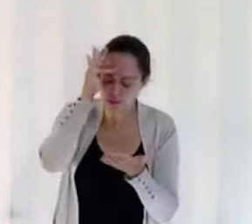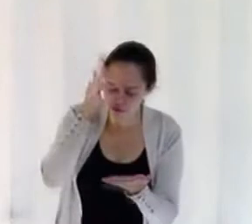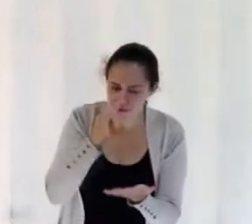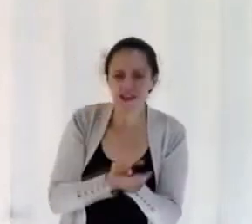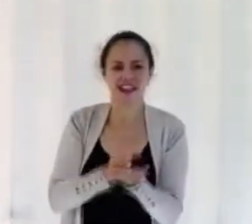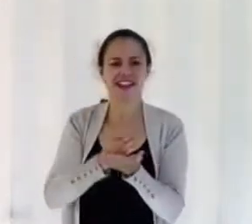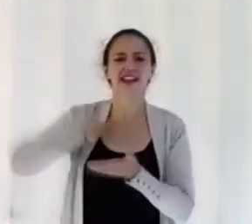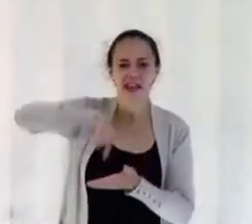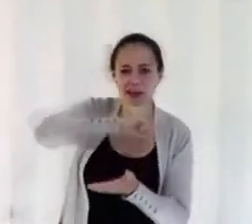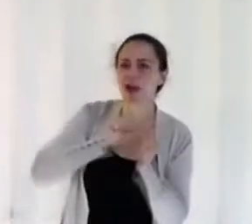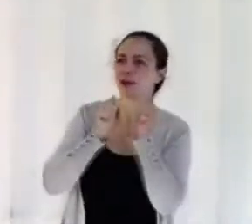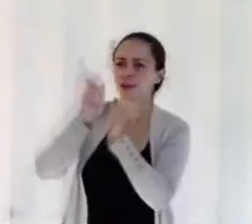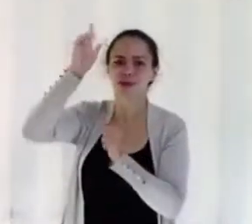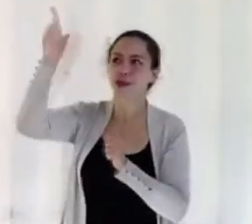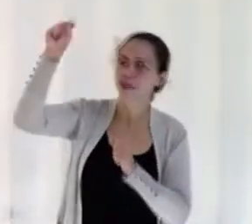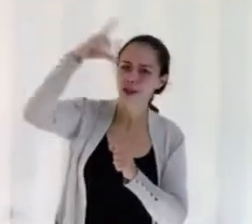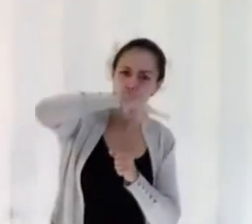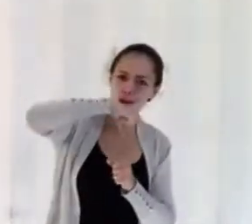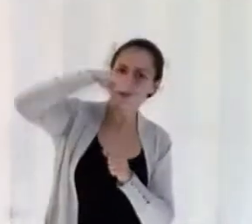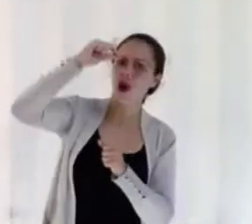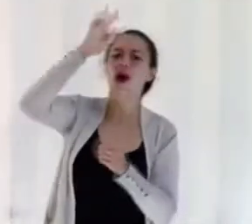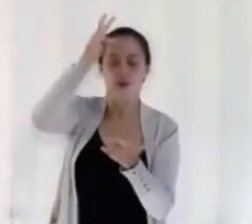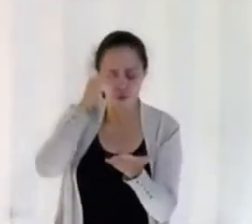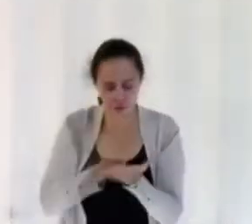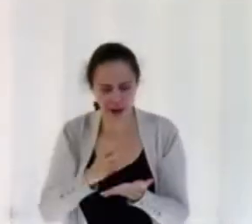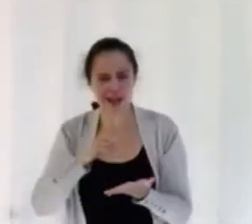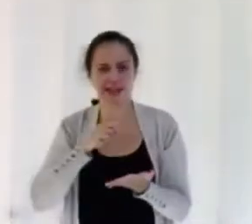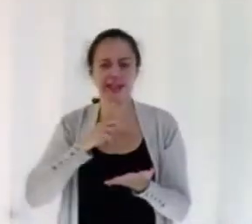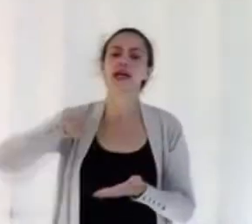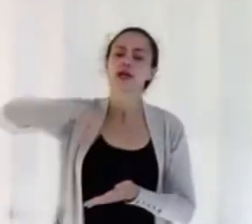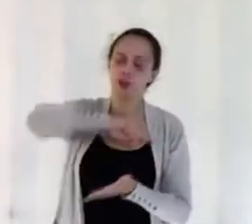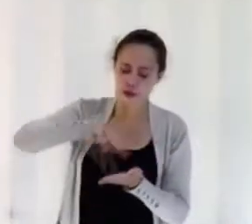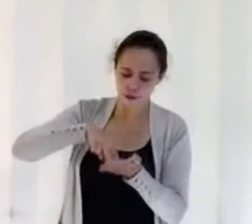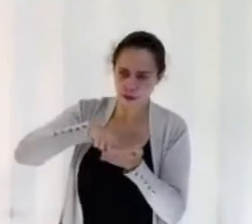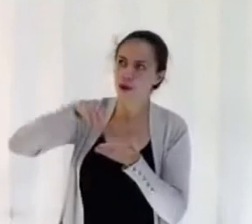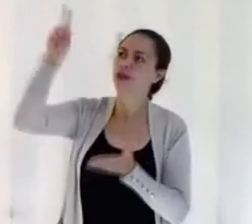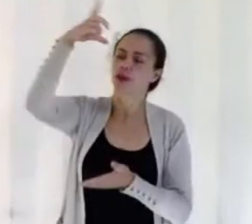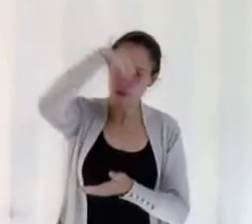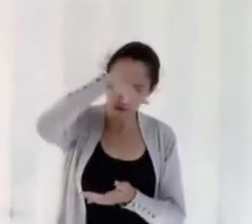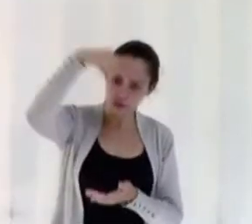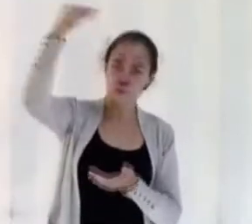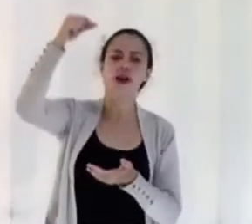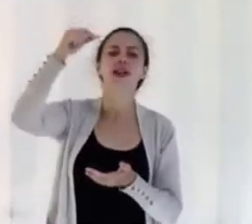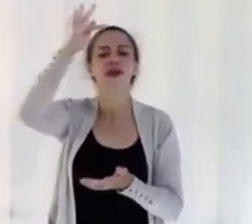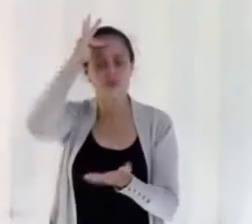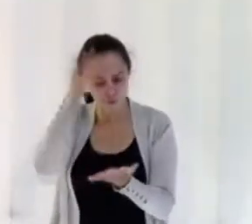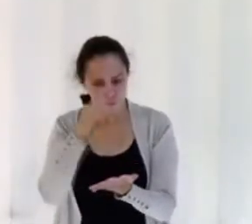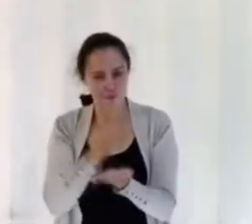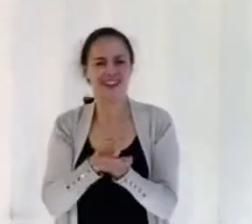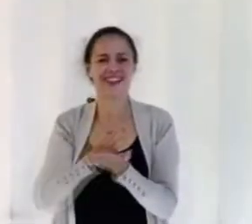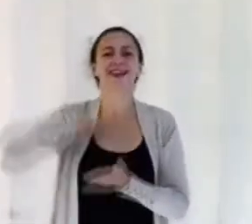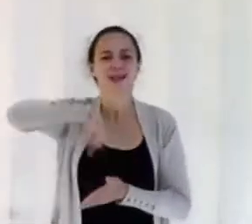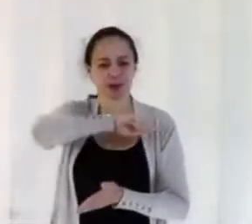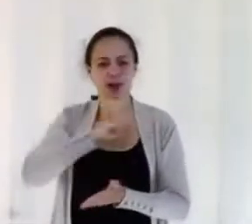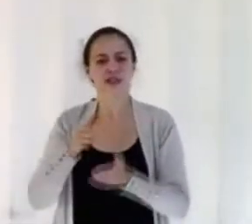adoção, a santificação. Pela fé nós conseguimos perseverar nessa grande jornada, nessa grande caminhada.